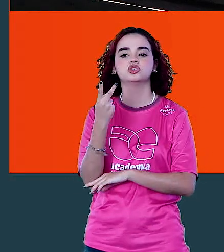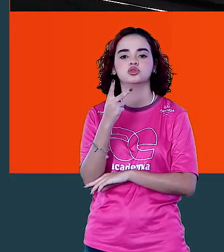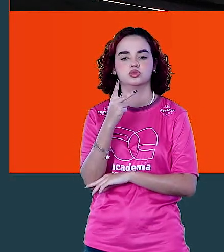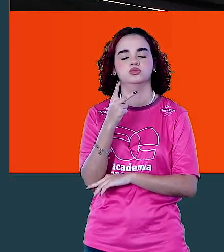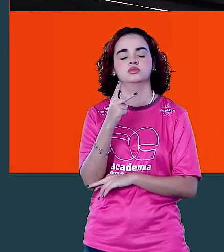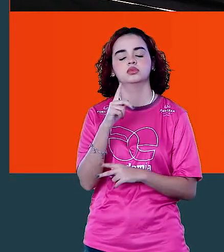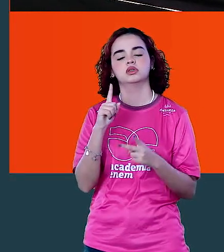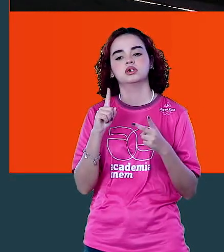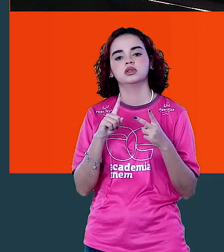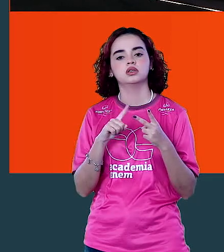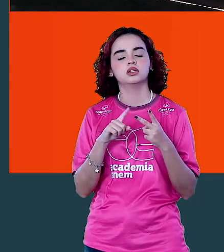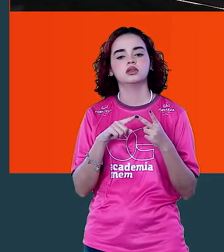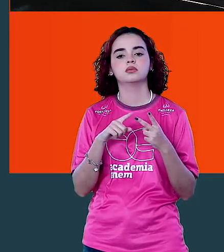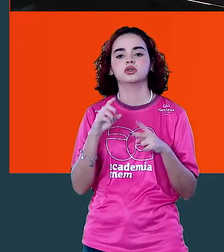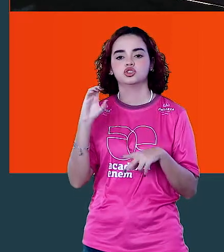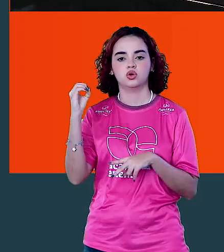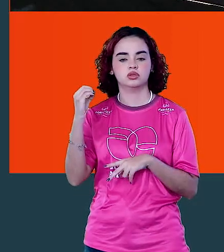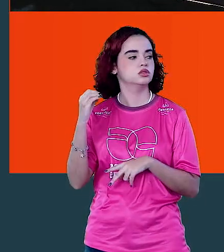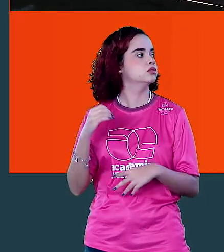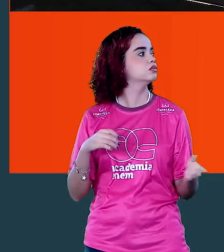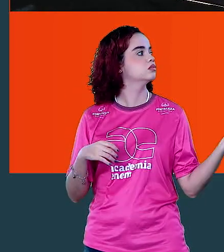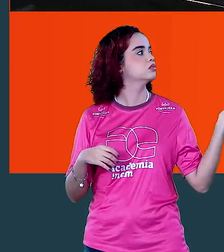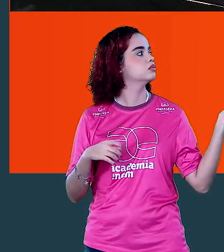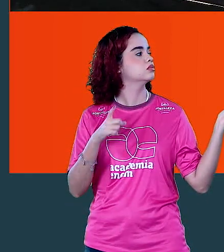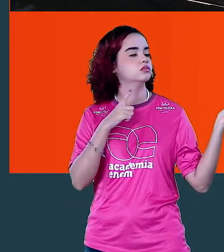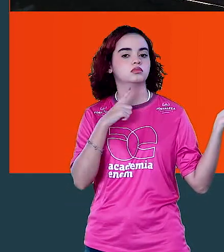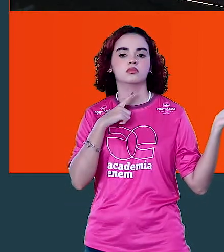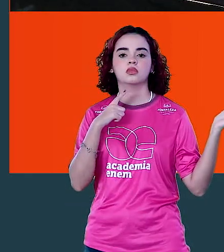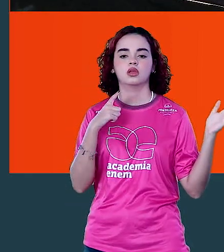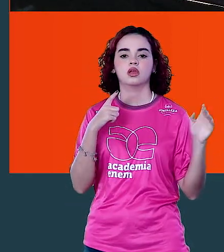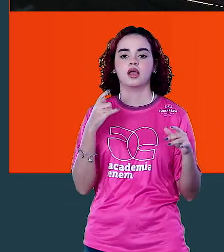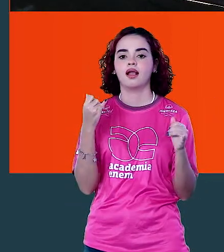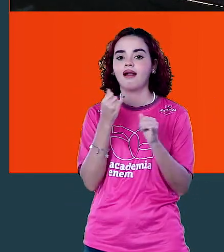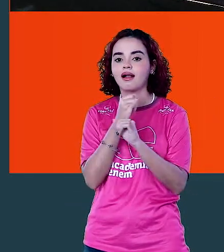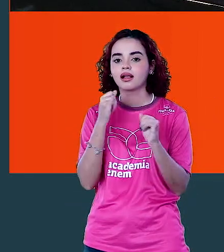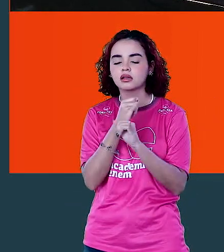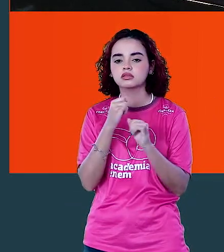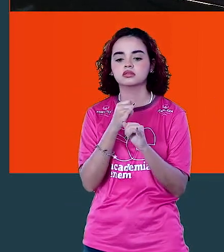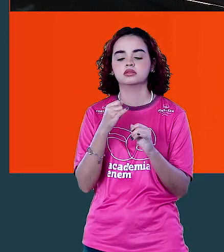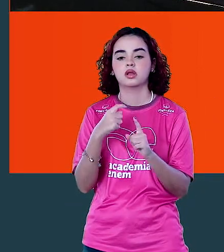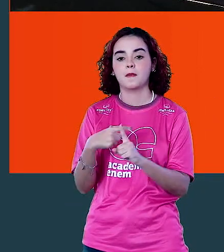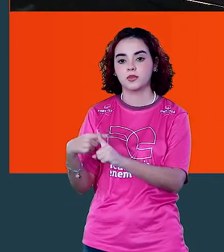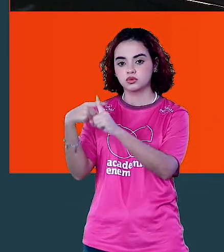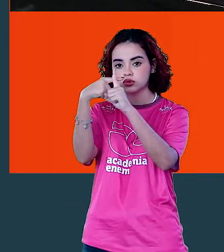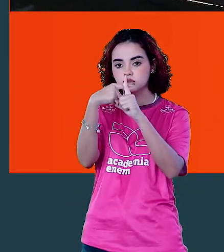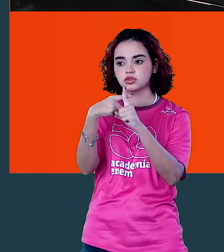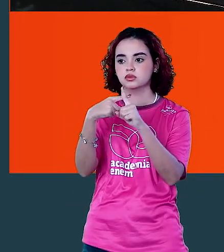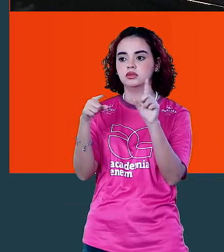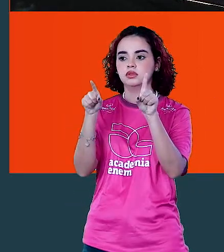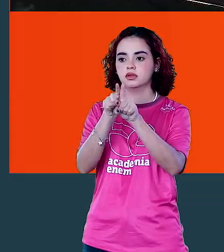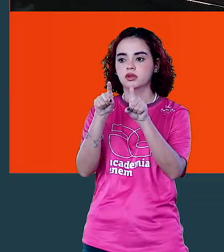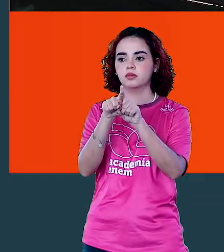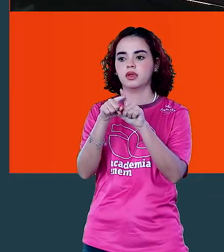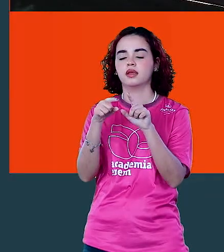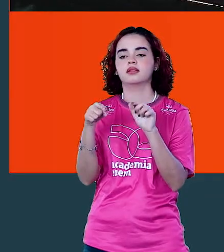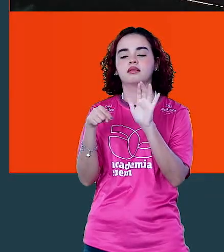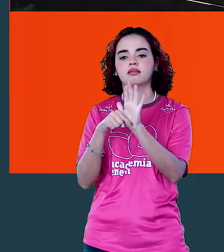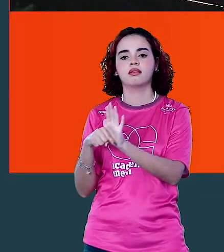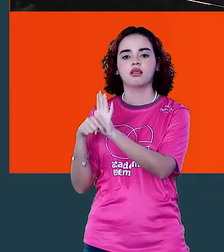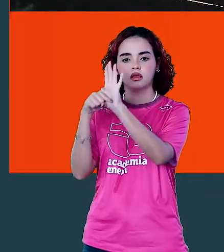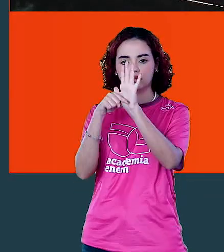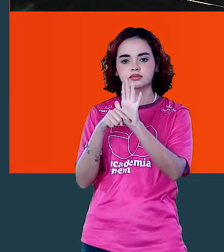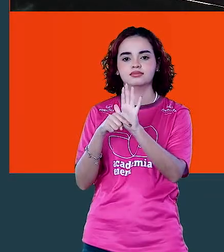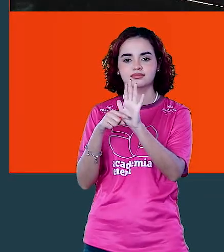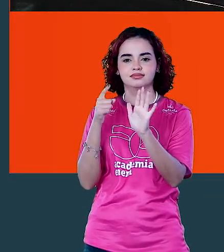é a água. Tu está vendo que tem cargas aí? Positivas e negativas? Tá vendo aí? Perfeito. Então